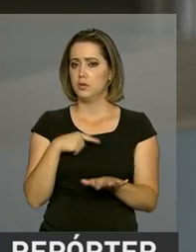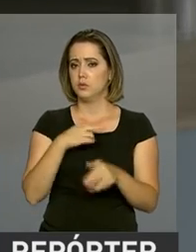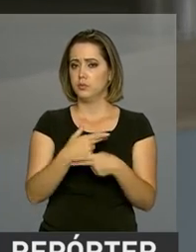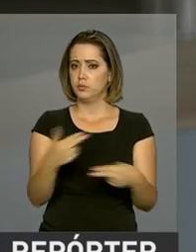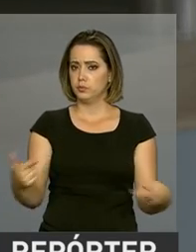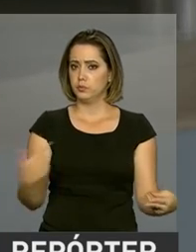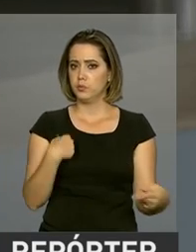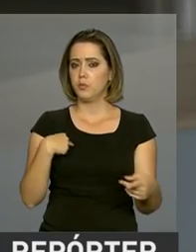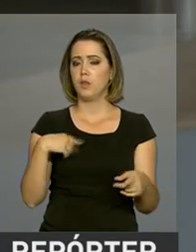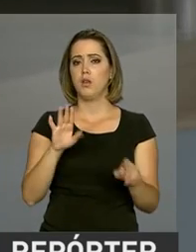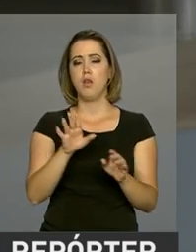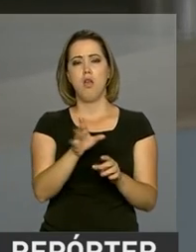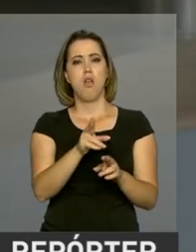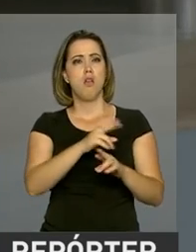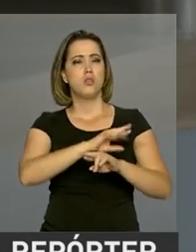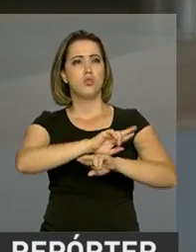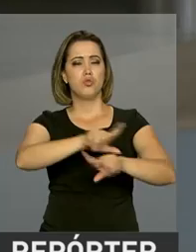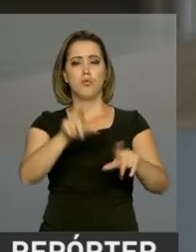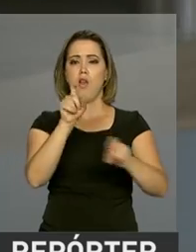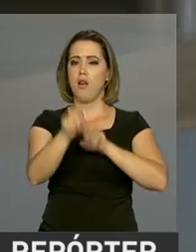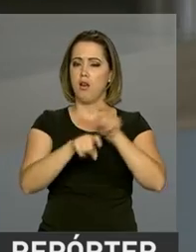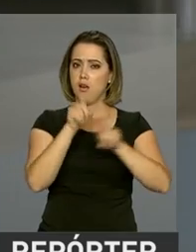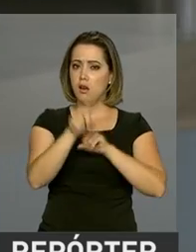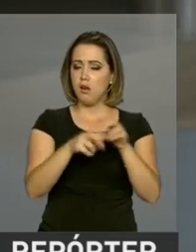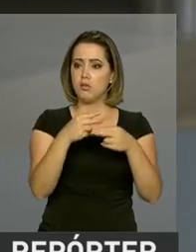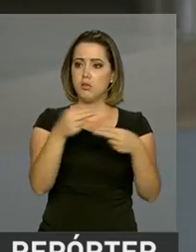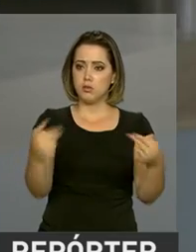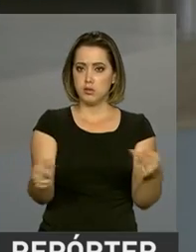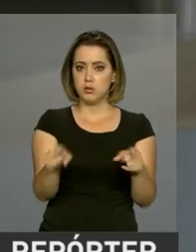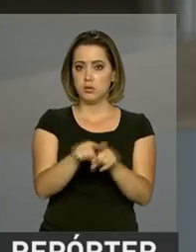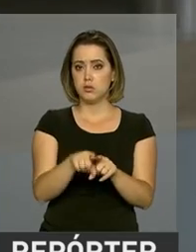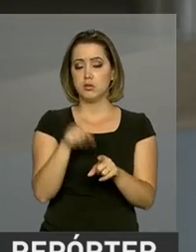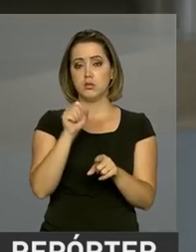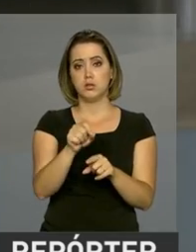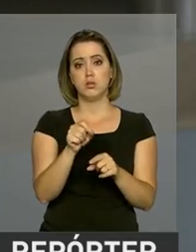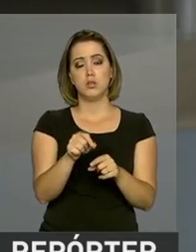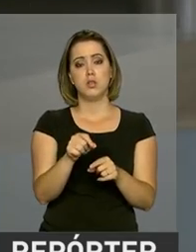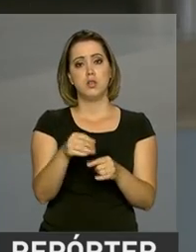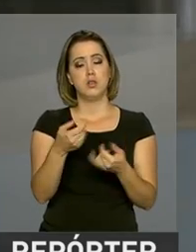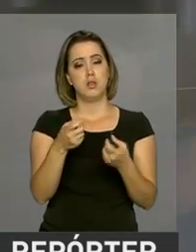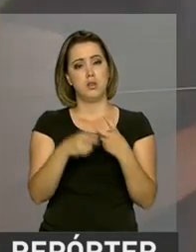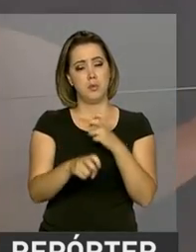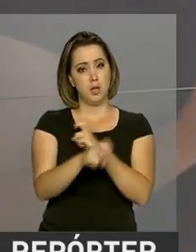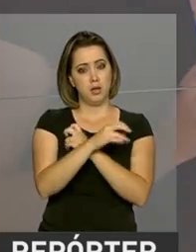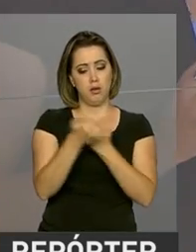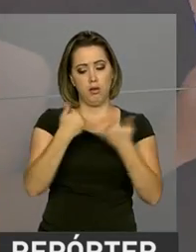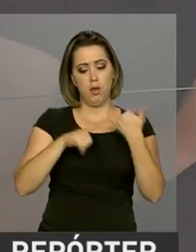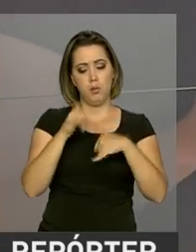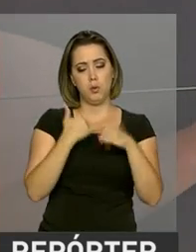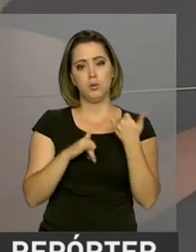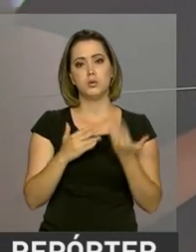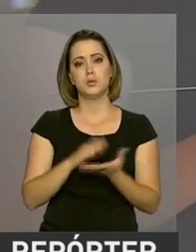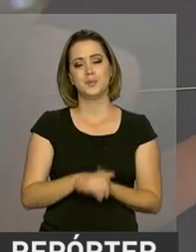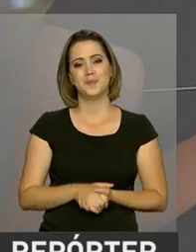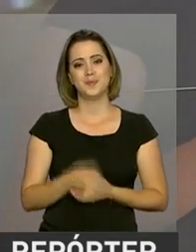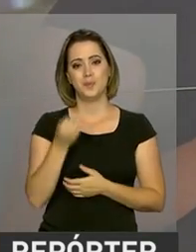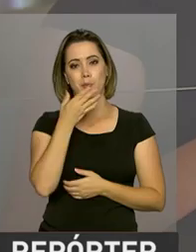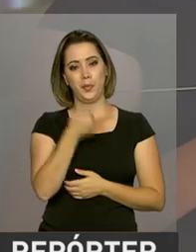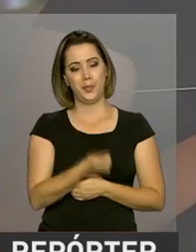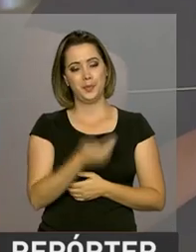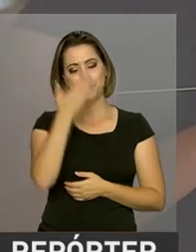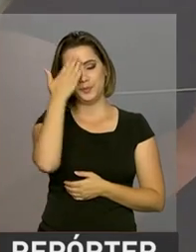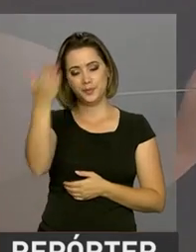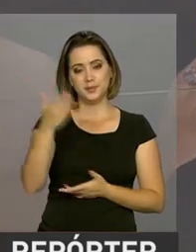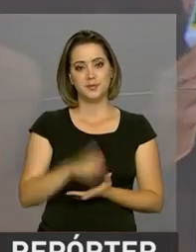equipamentos eletroeletrônicos siderúrgicos Plásticos e produtos químicos Roberto muito bom Luana obrigado por essas